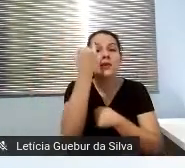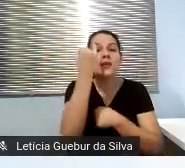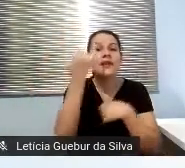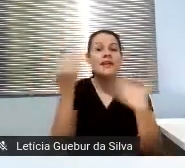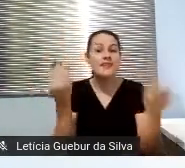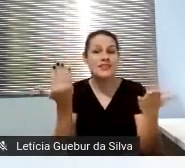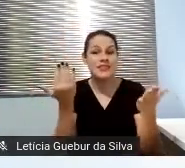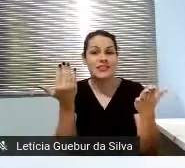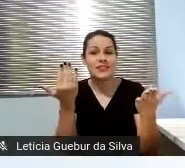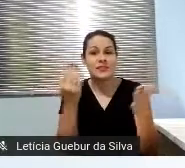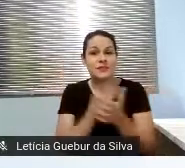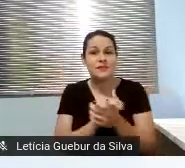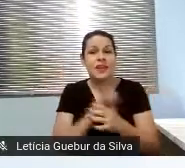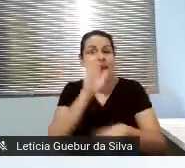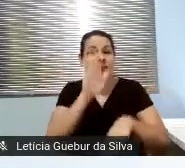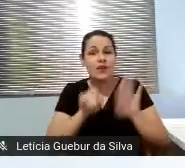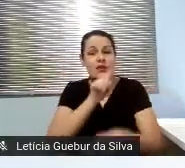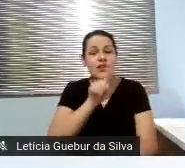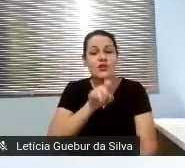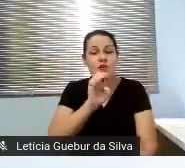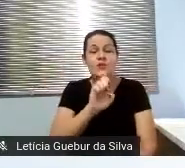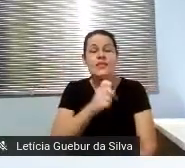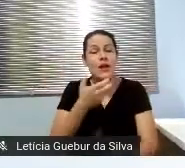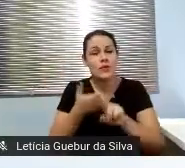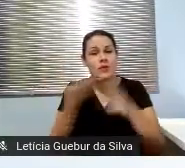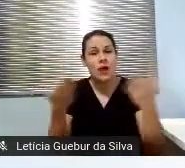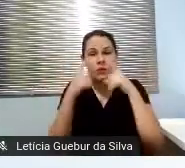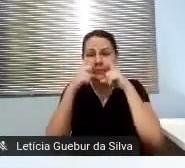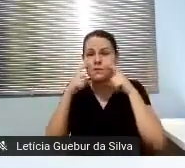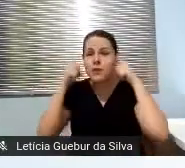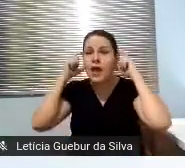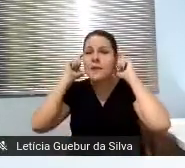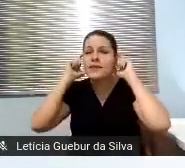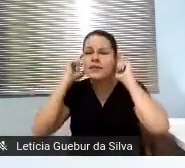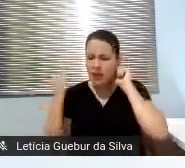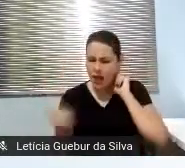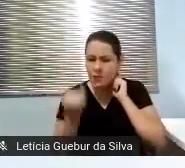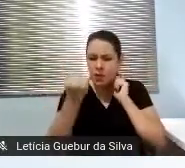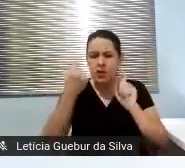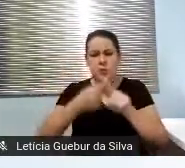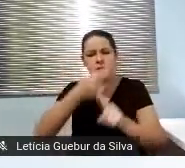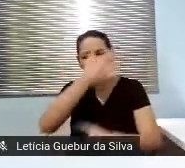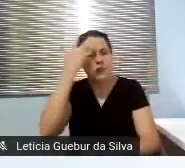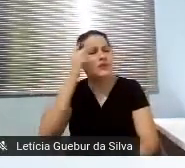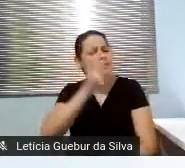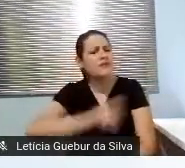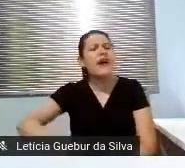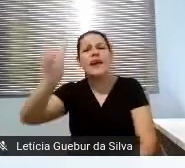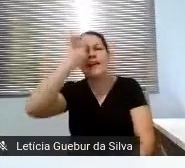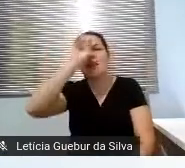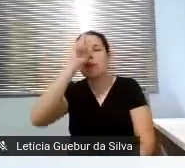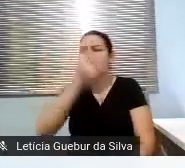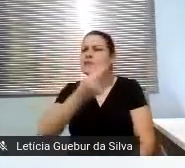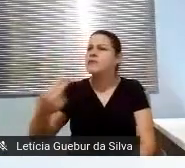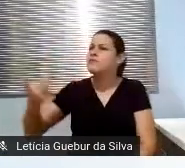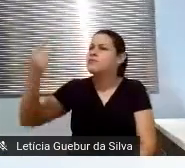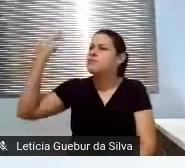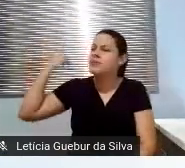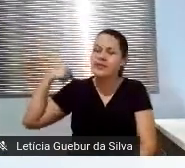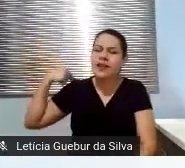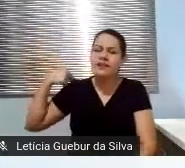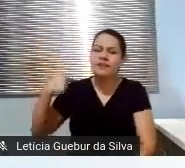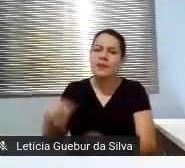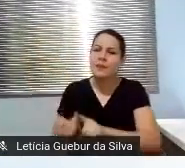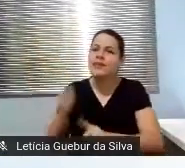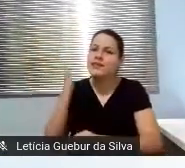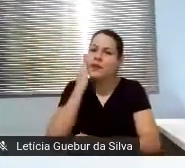Gotinha estar de máscara hoje seja importante, porque as pessoas vão sem dúvida. lembrar, sabe, da importância do Zé Gotinha